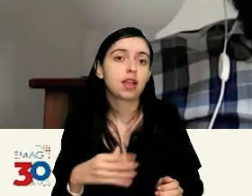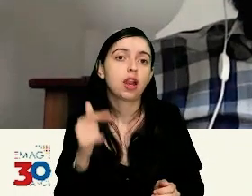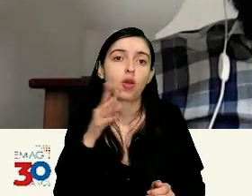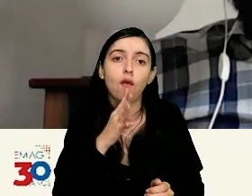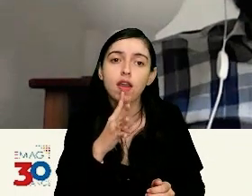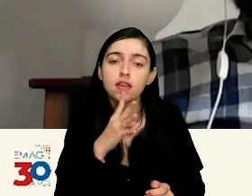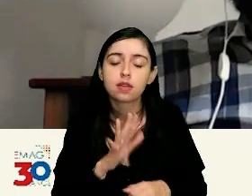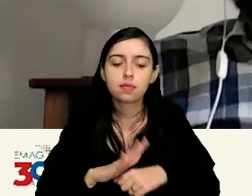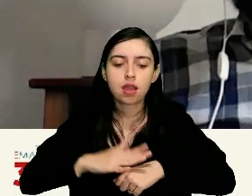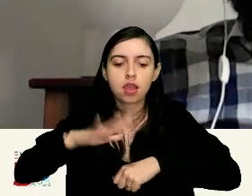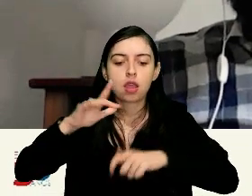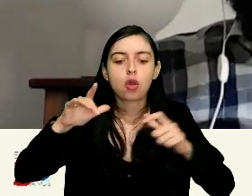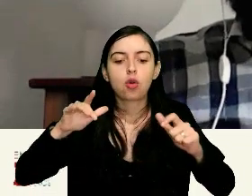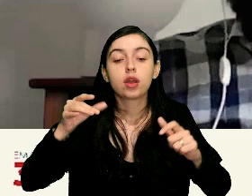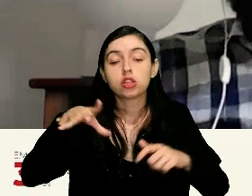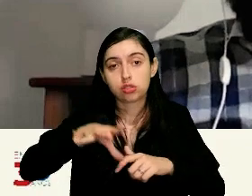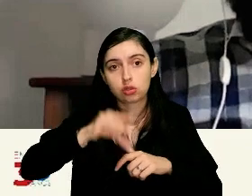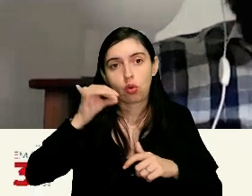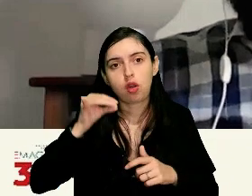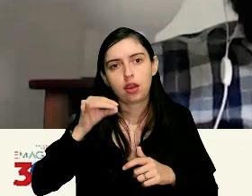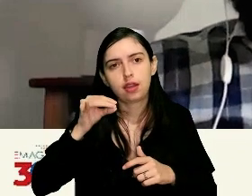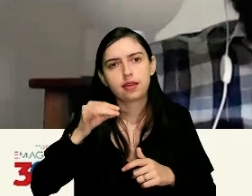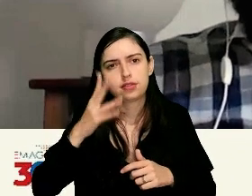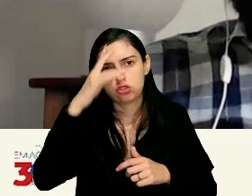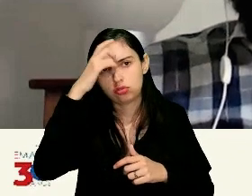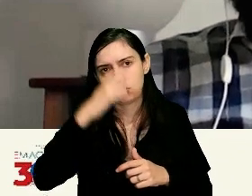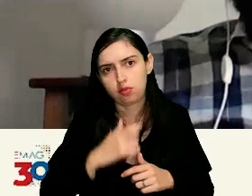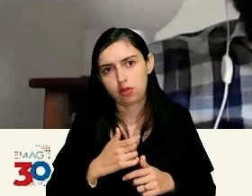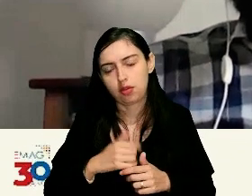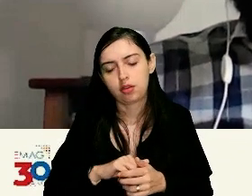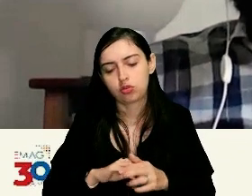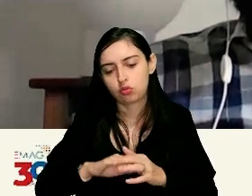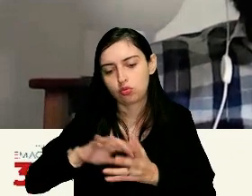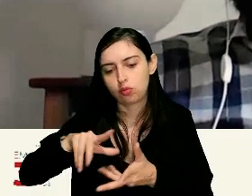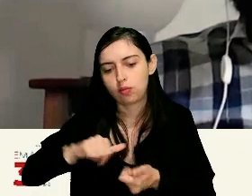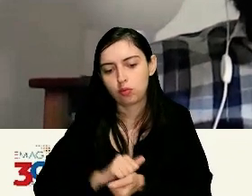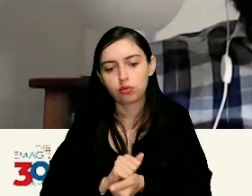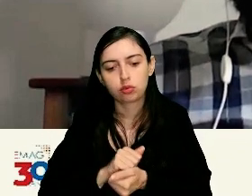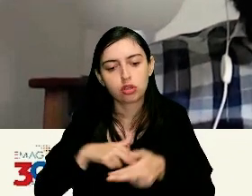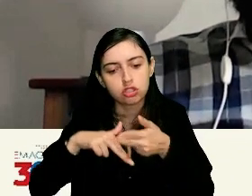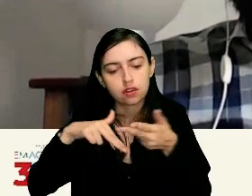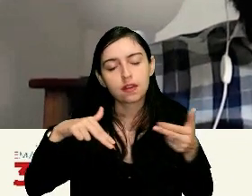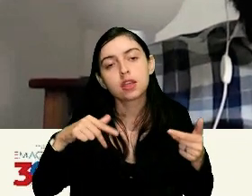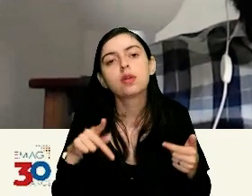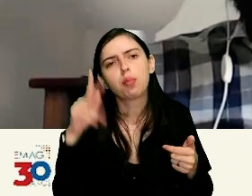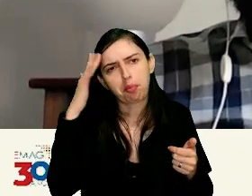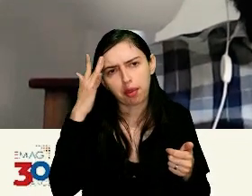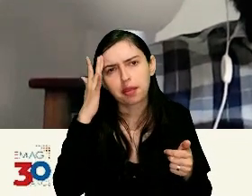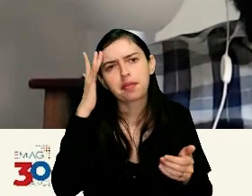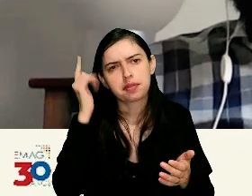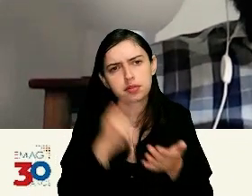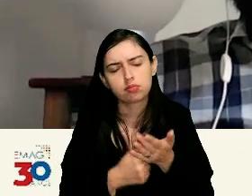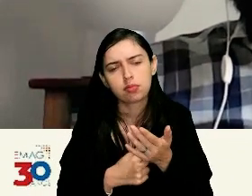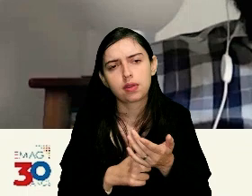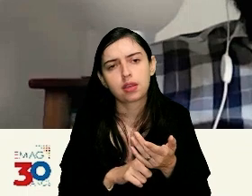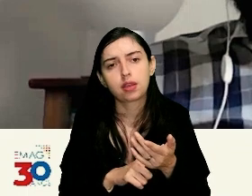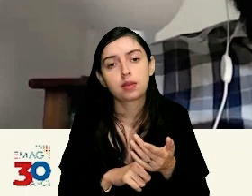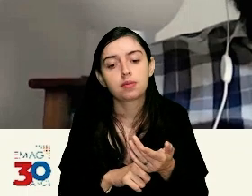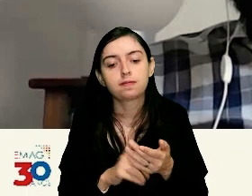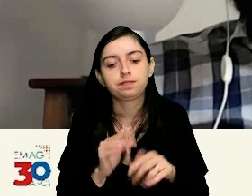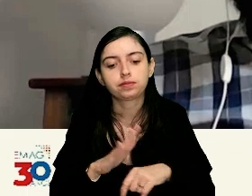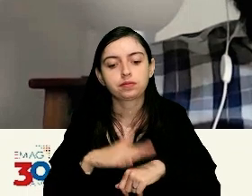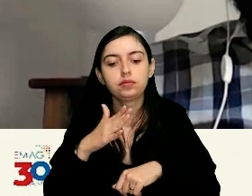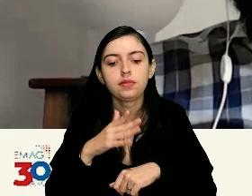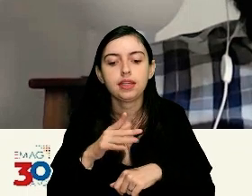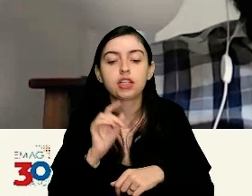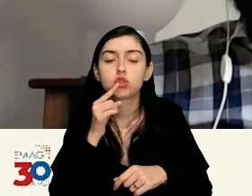vai ter, inclusive, de se reconhecer nesse mundo diverso. Então, eu acredito muito nisso. Né? Mais do que a gente ditar o que é certo